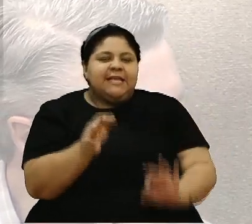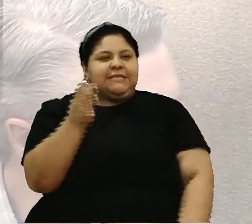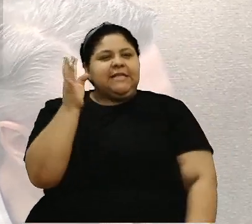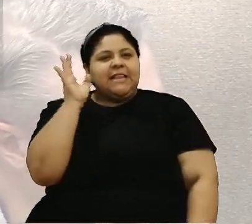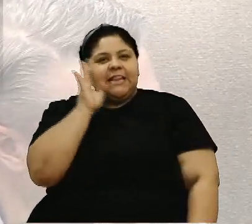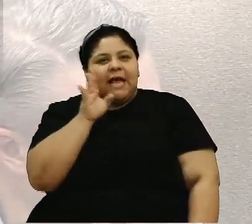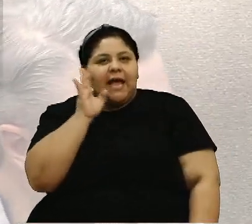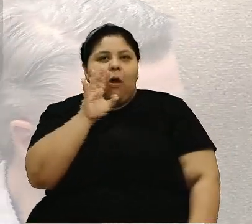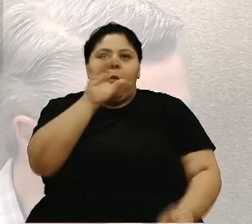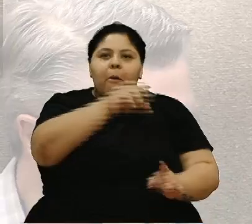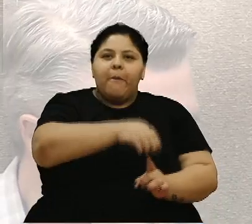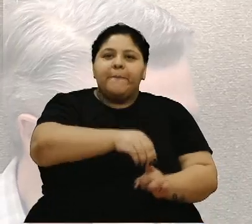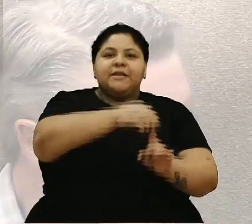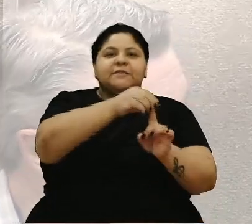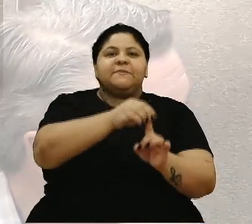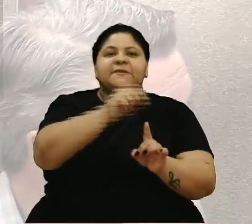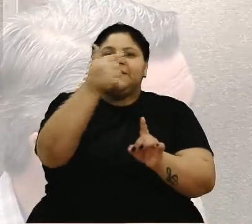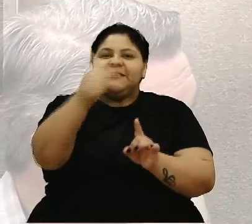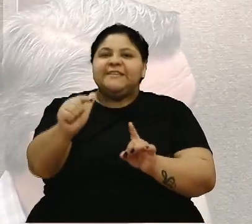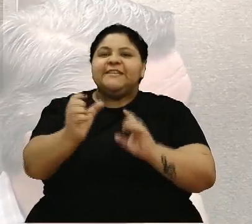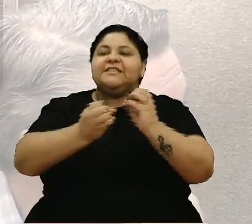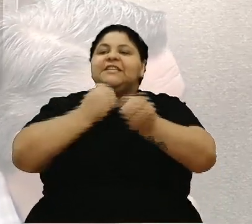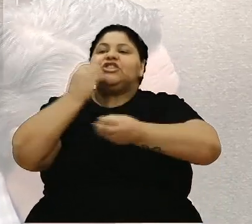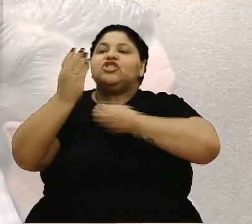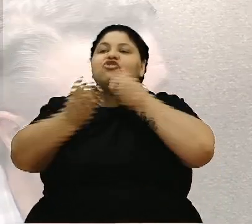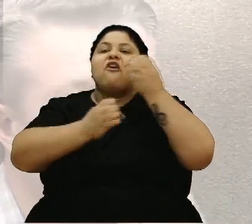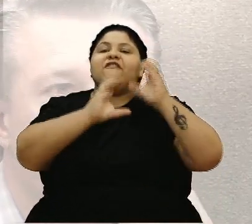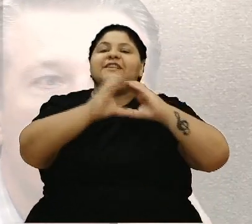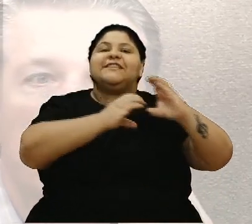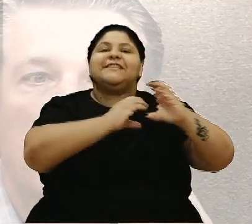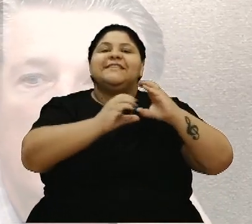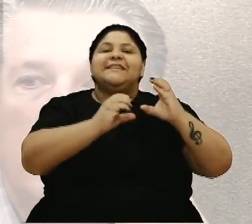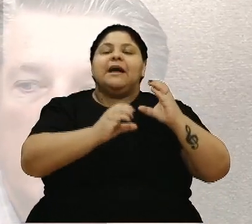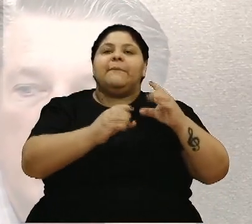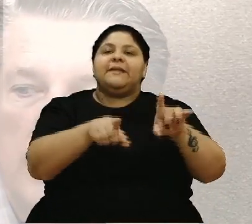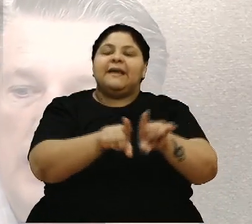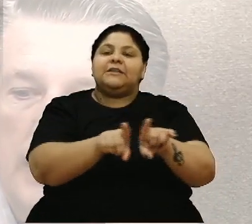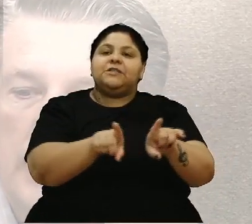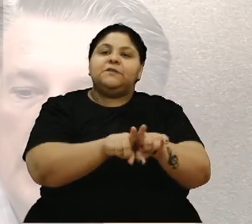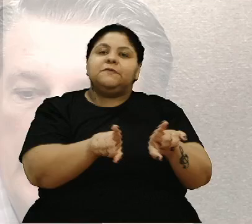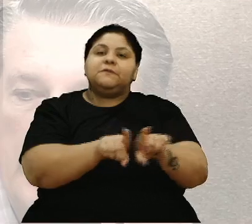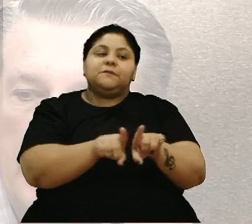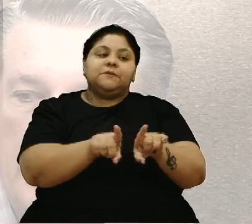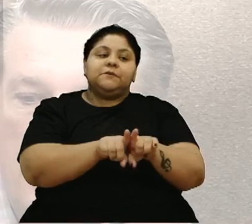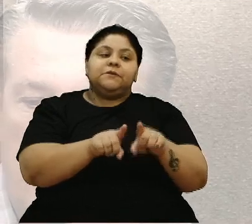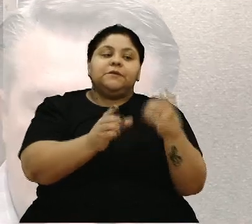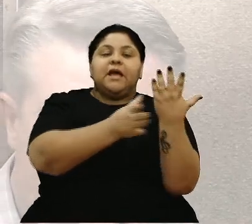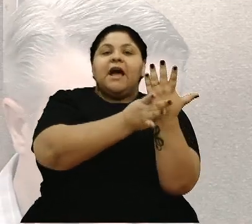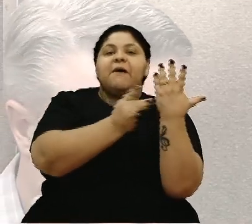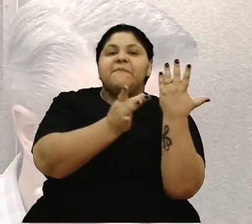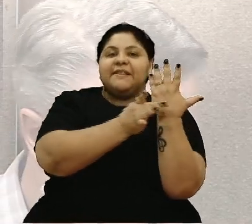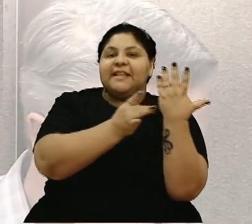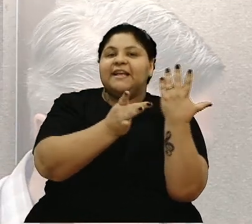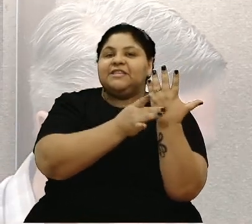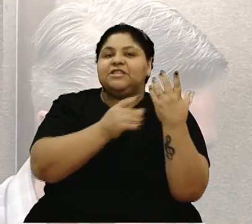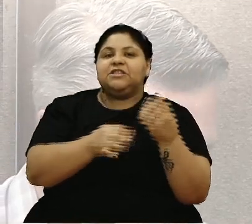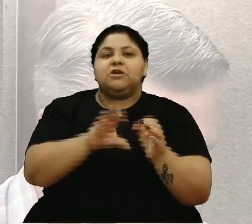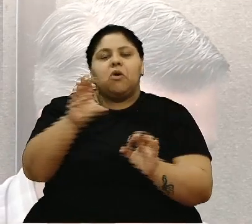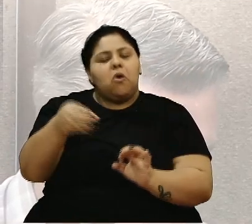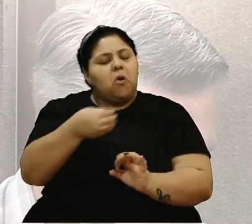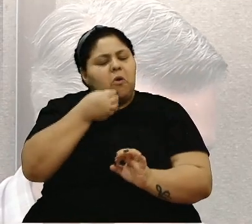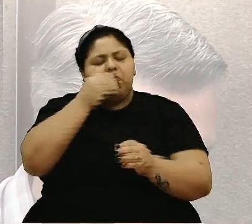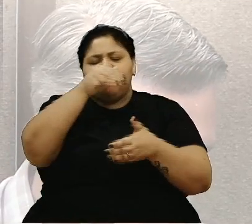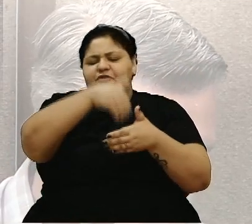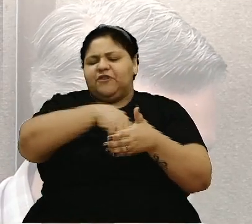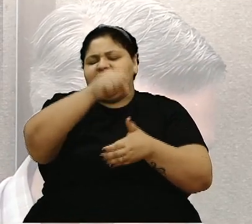e principalmente, de novo, das trovas da habilidade que ele tinha. Parabéns, justa homenagem, e certamente votarei sim. Um abraço